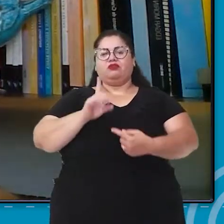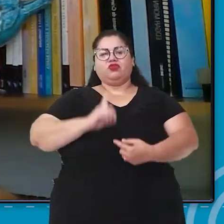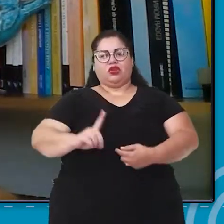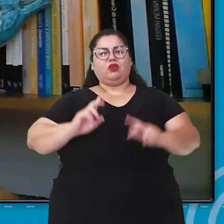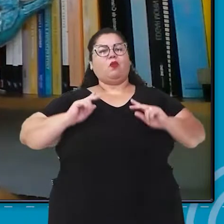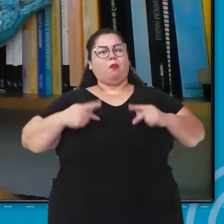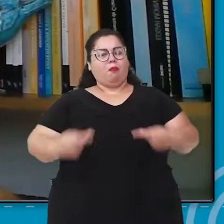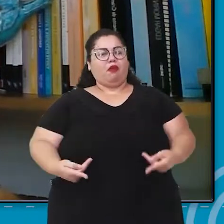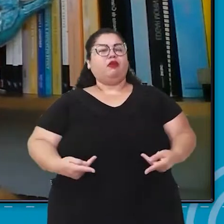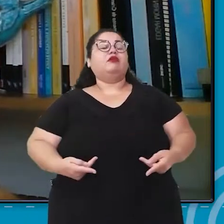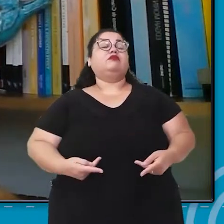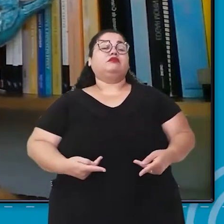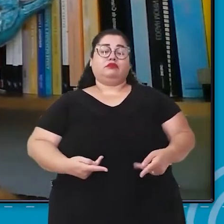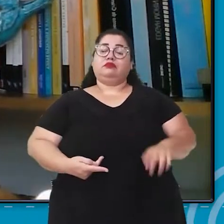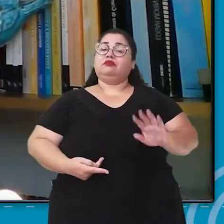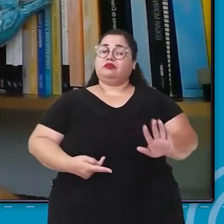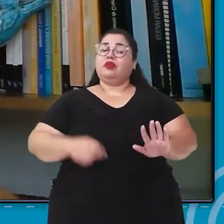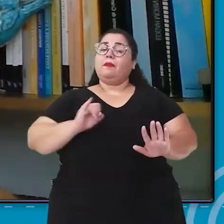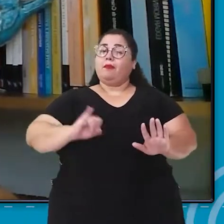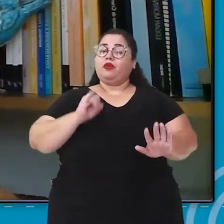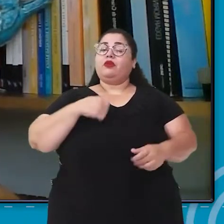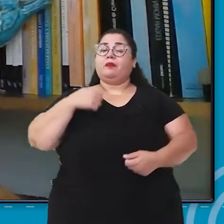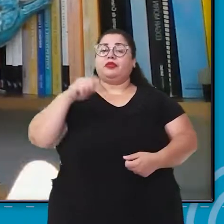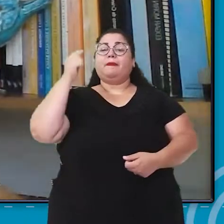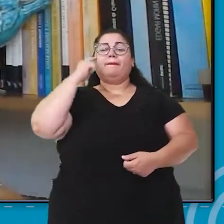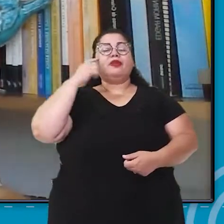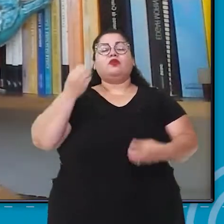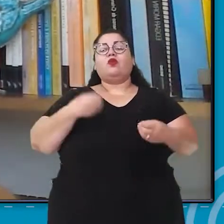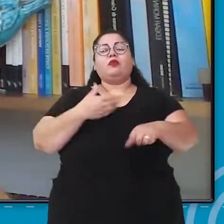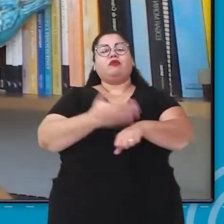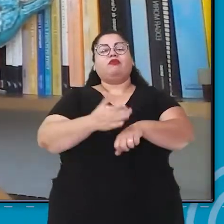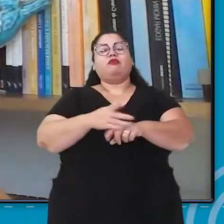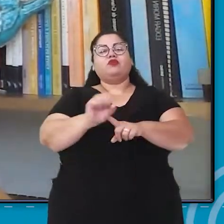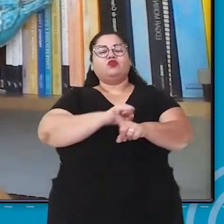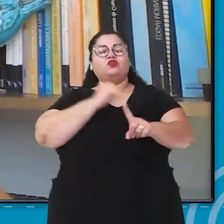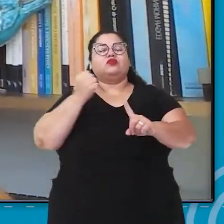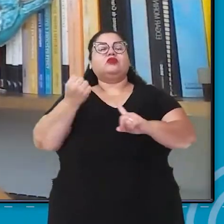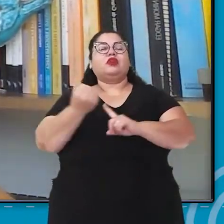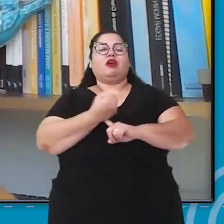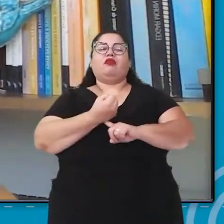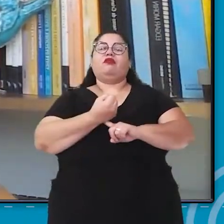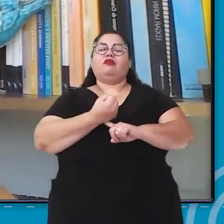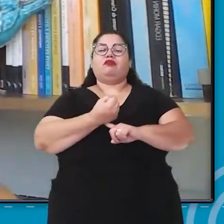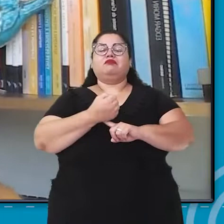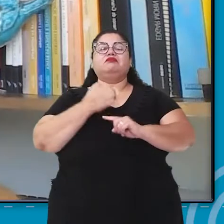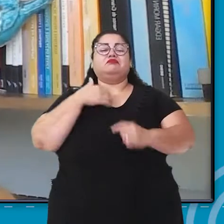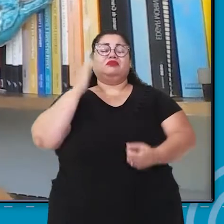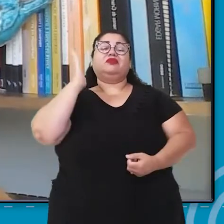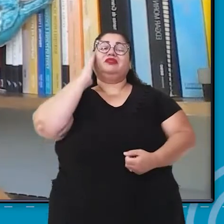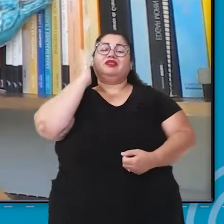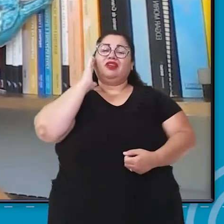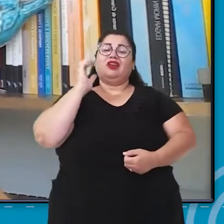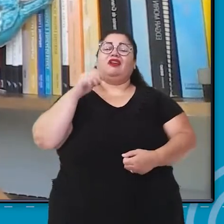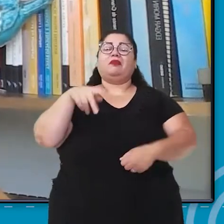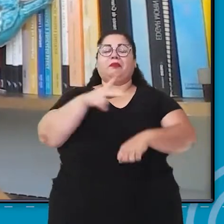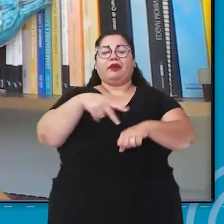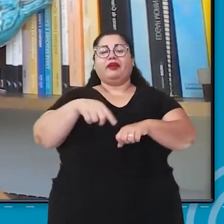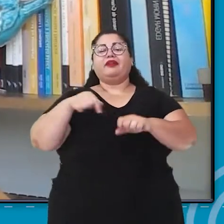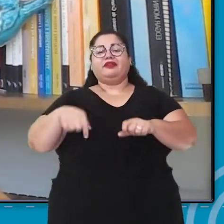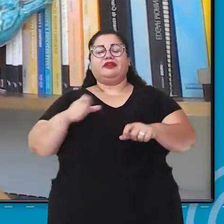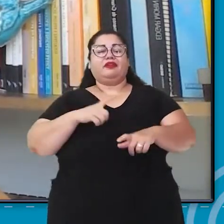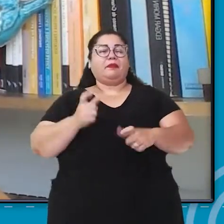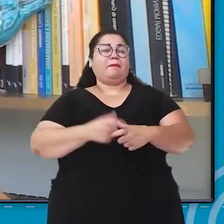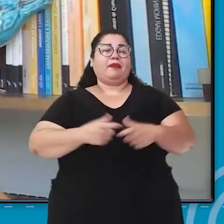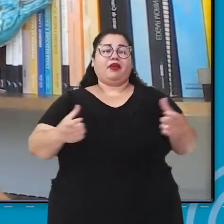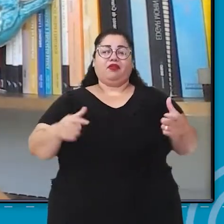direito humano, então é importante que a gente também possa pensar a leitura como prática social. Eu sei que nós vivemos num país onde,